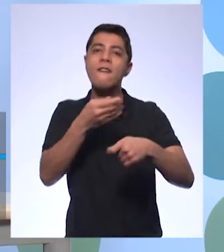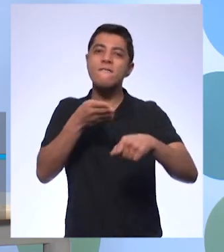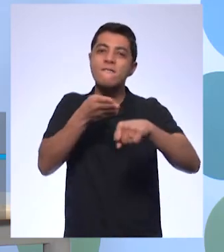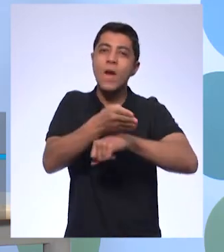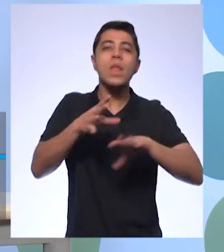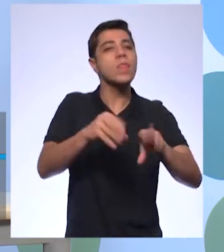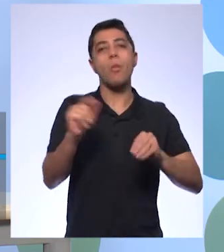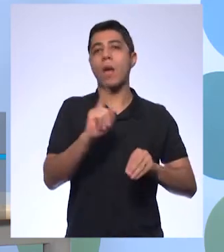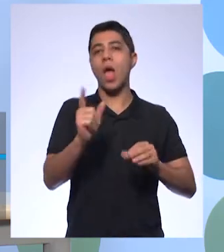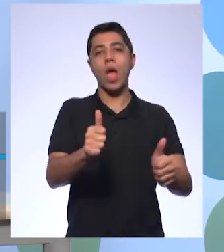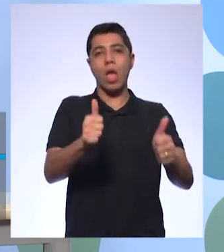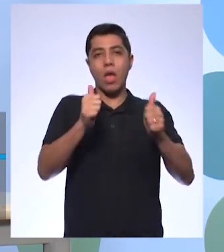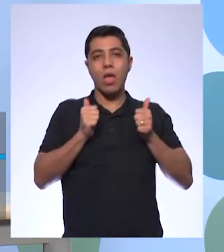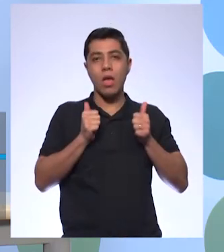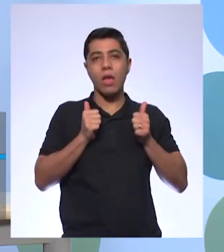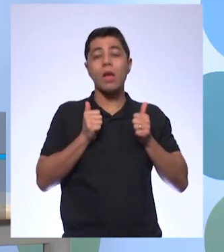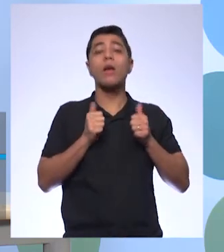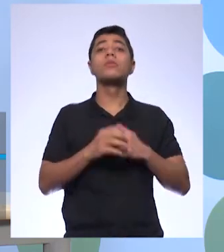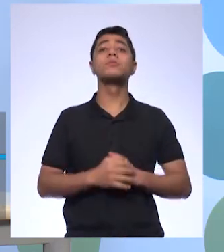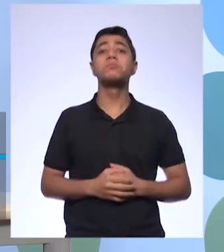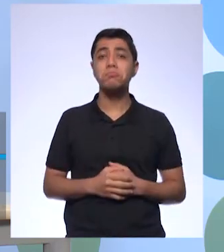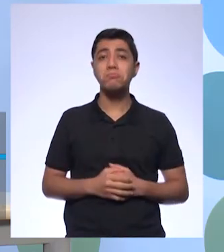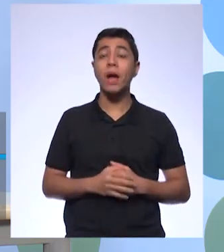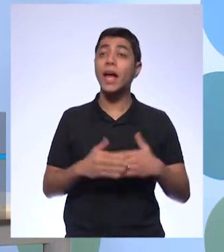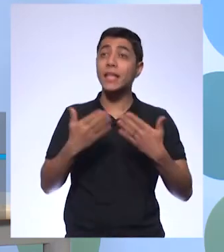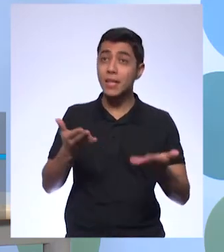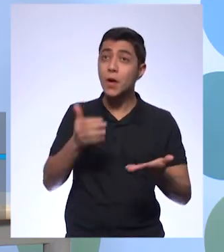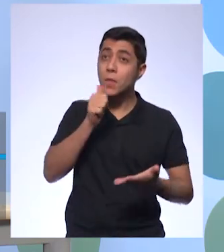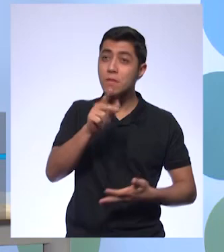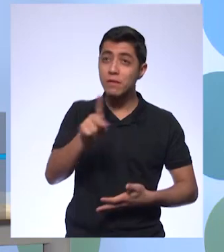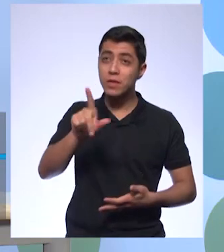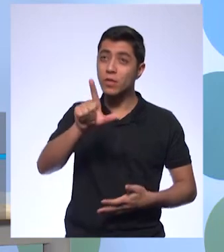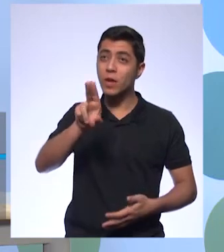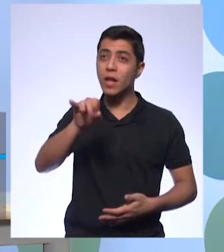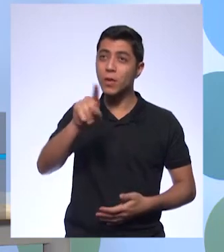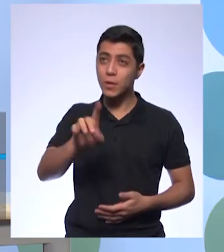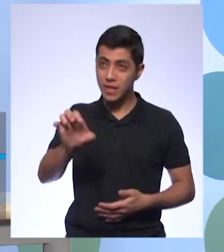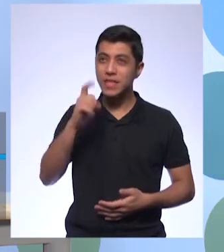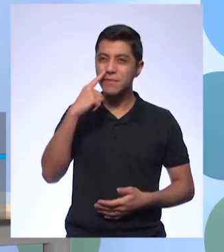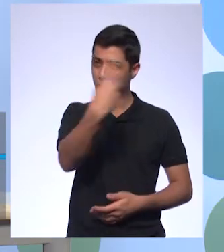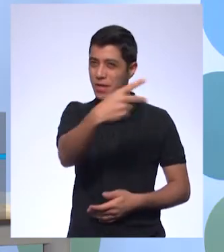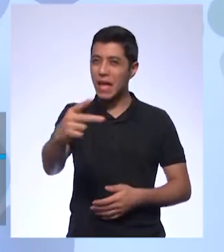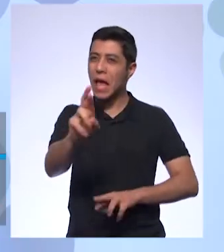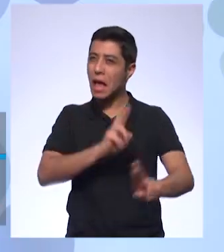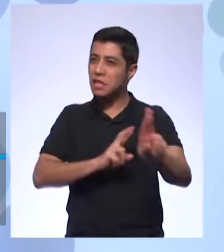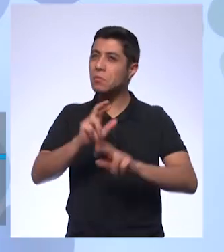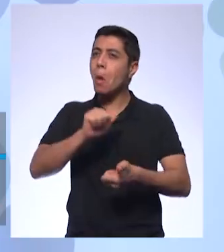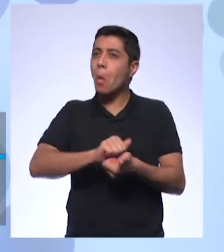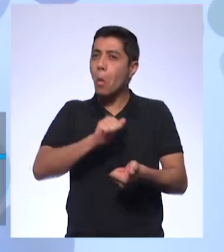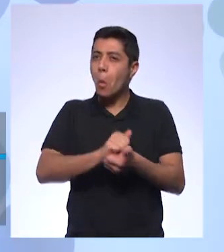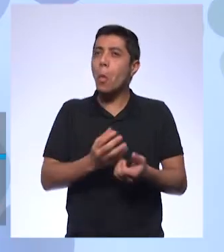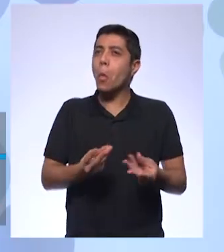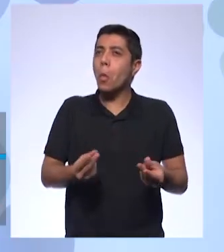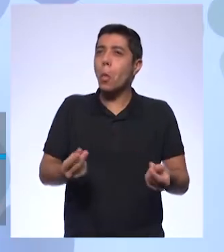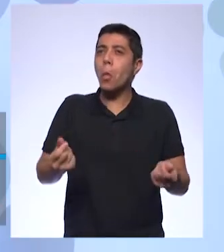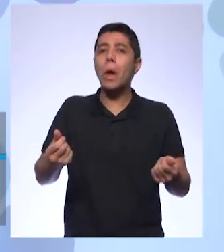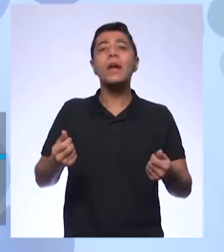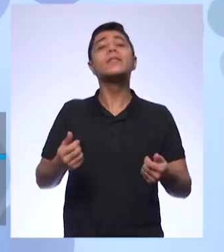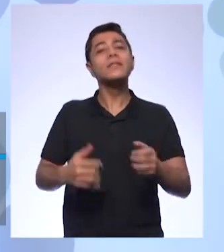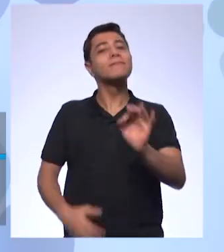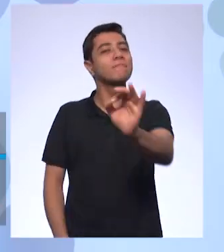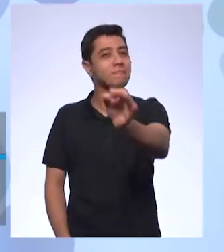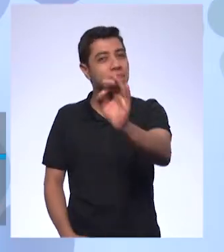olha só a qualidade das respostas que os estudantes nos trazem. Exatamente, realmente